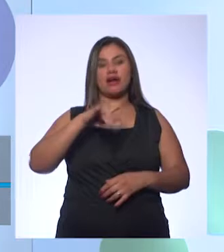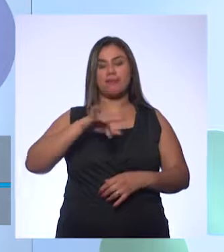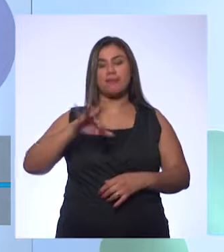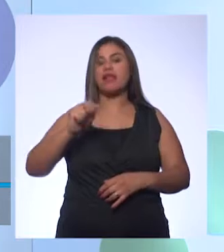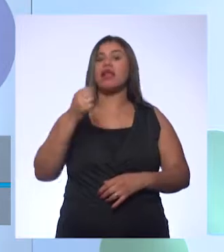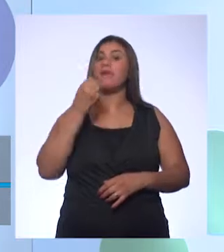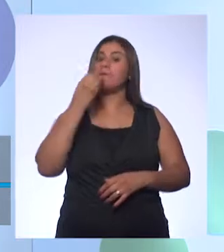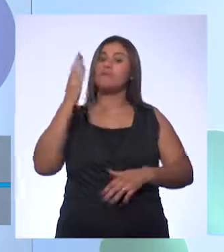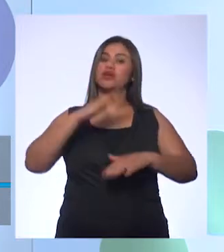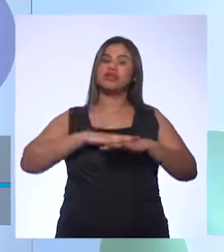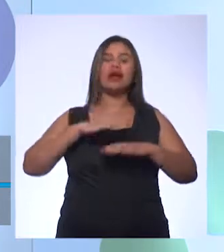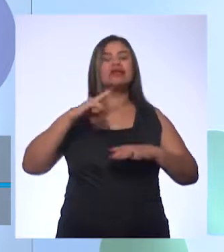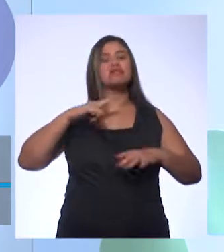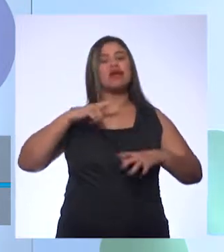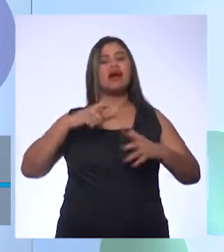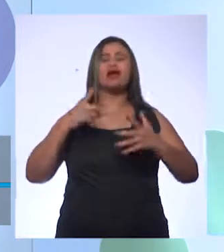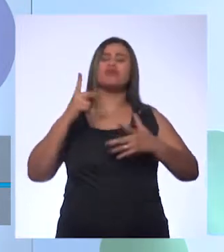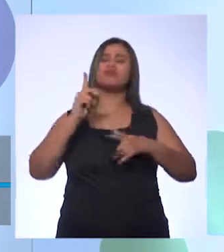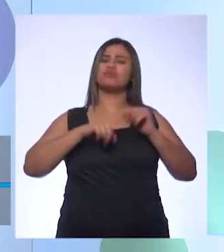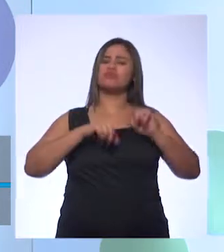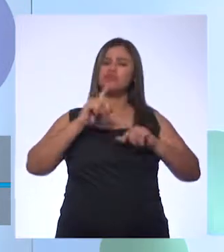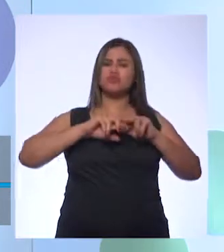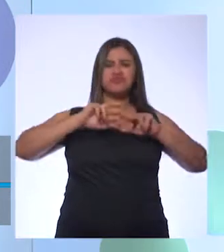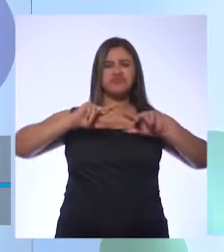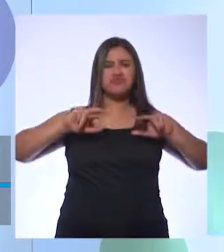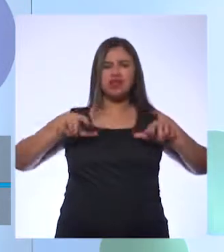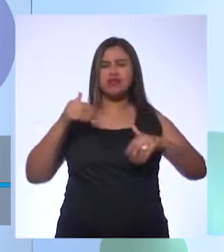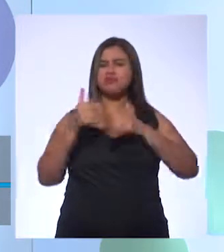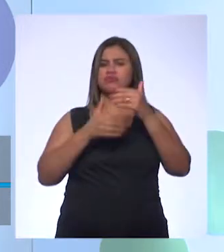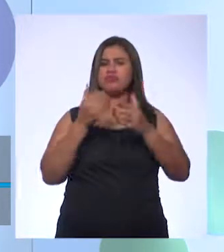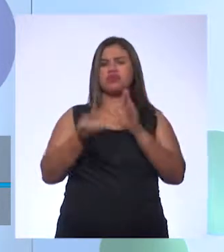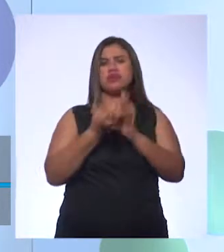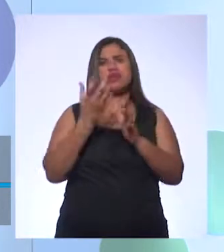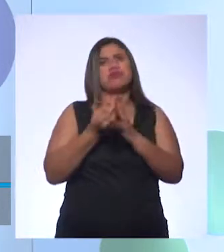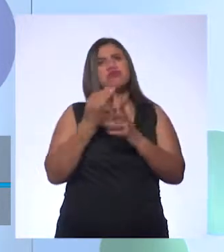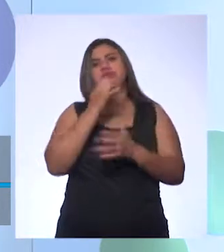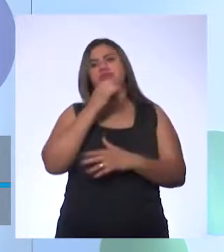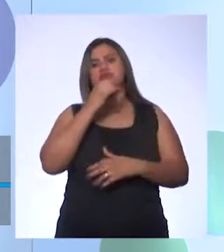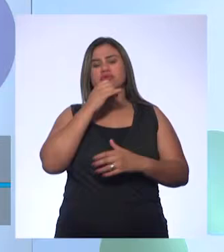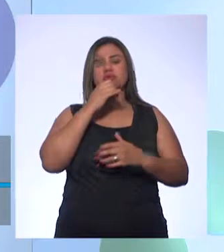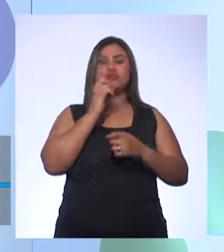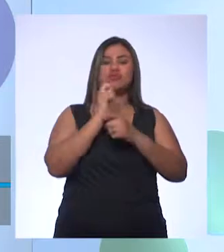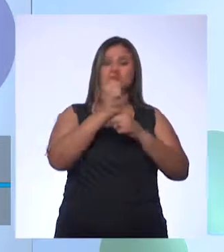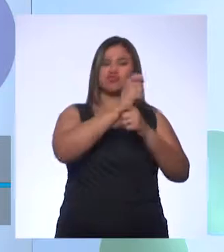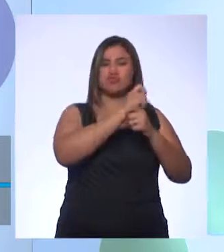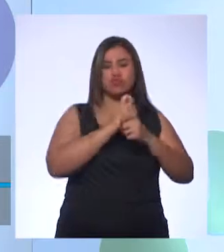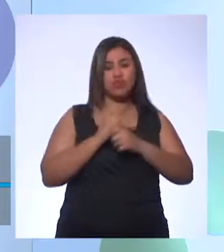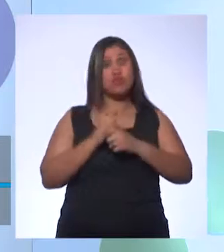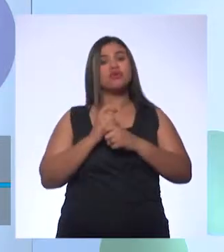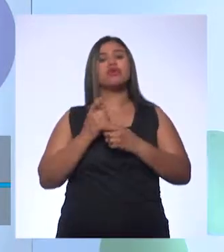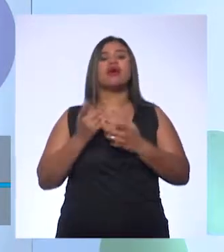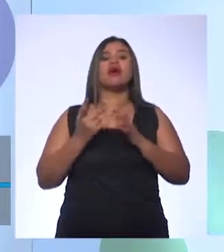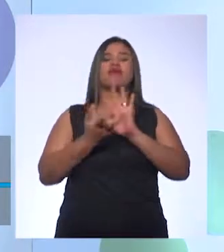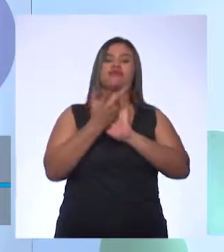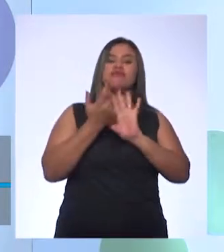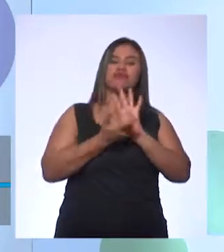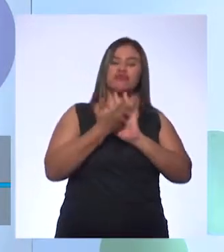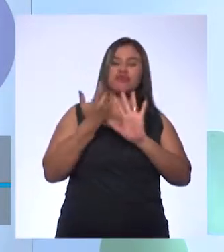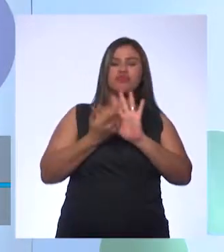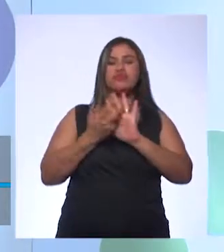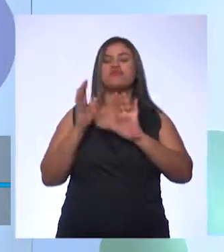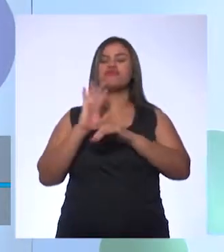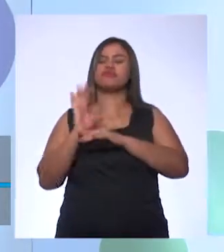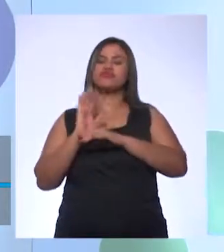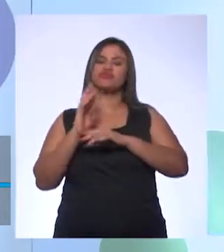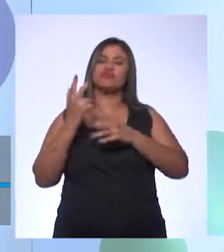tarde. Podemos usar vários materiais para o processo de criação, dentre eles esculturas, figuras, vídeo, desenho, música,